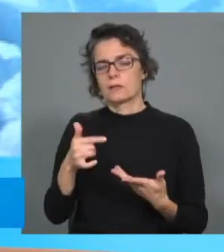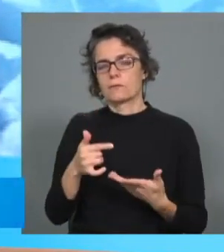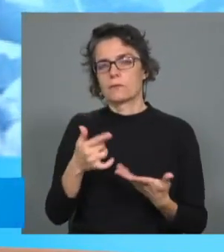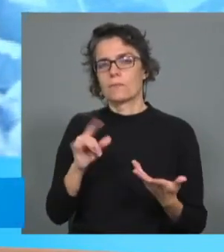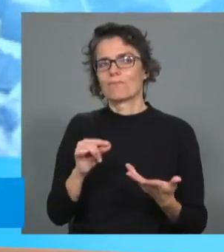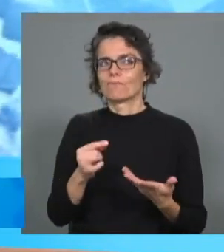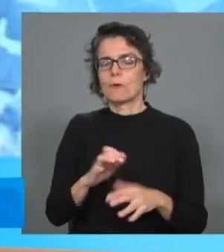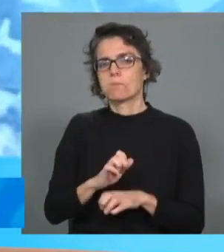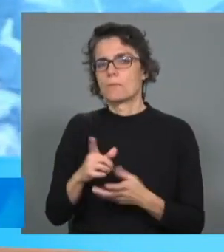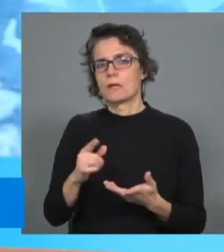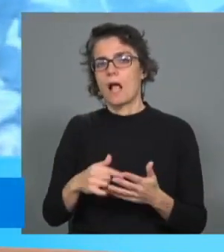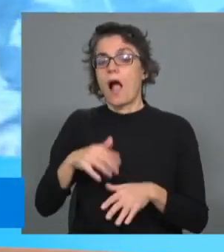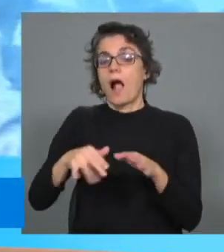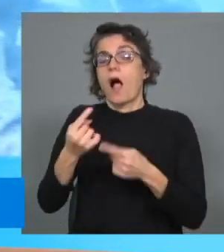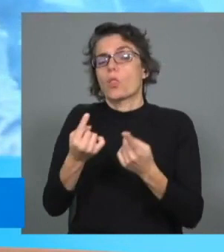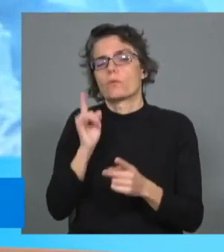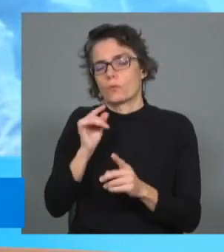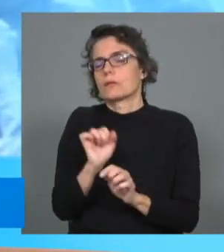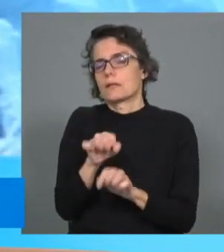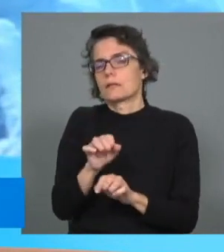passos importantes que foram dados, mas